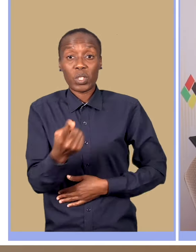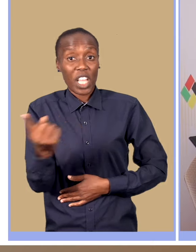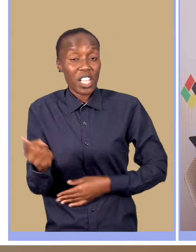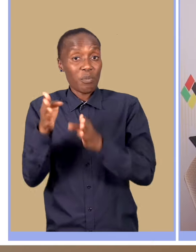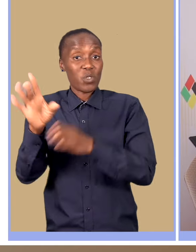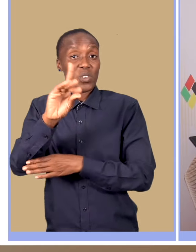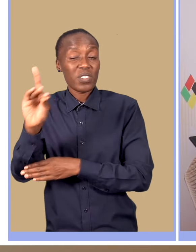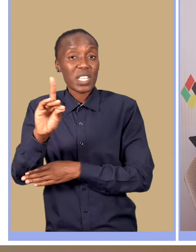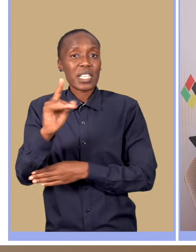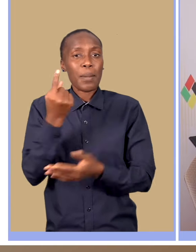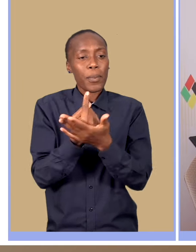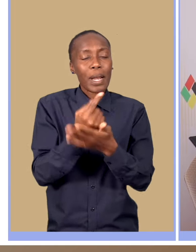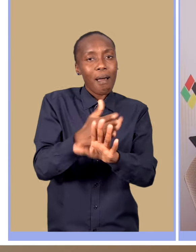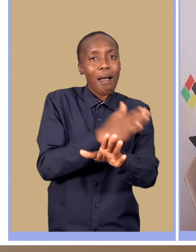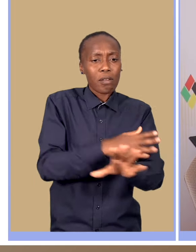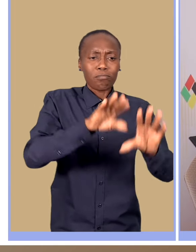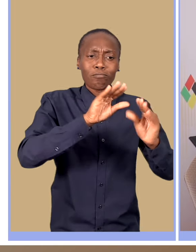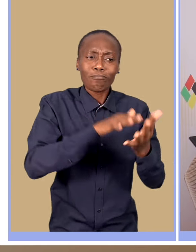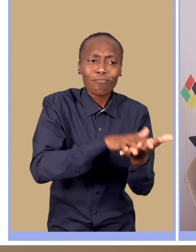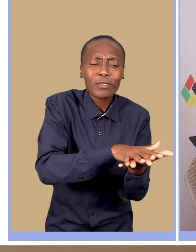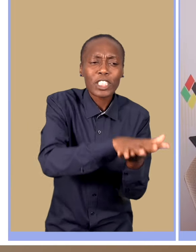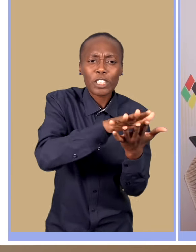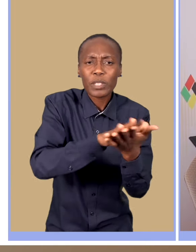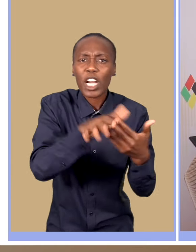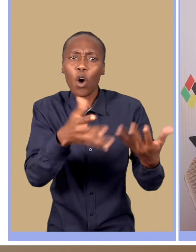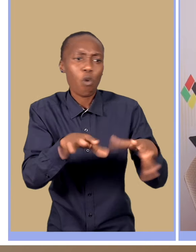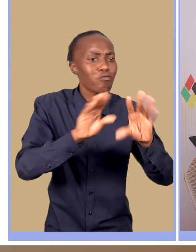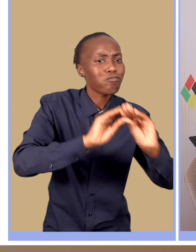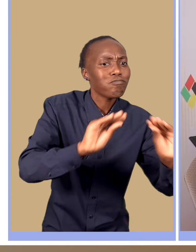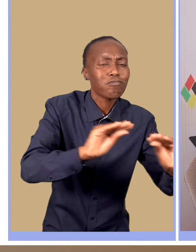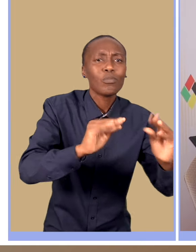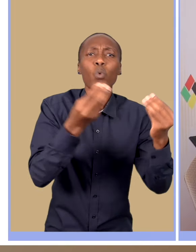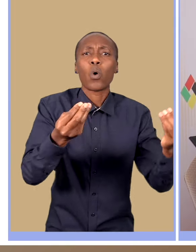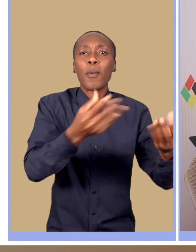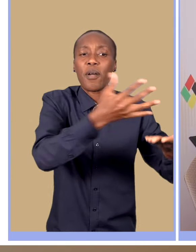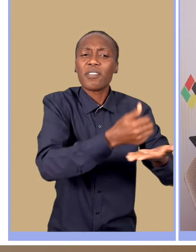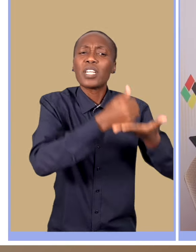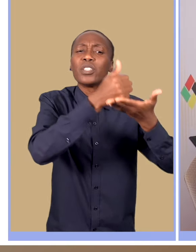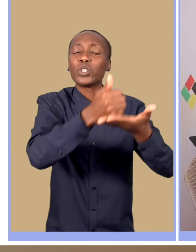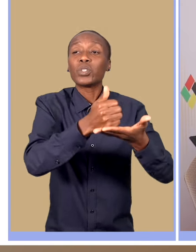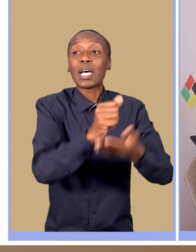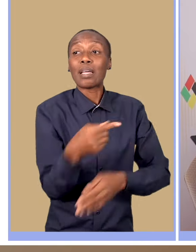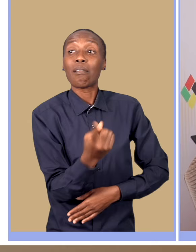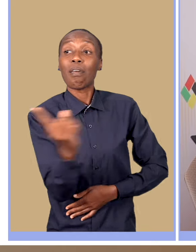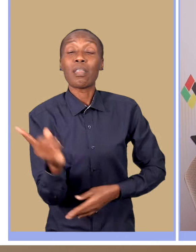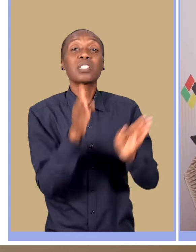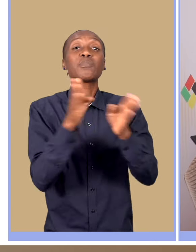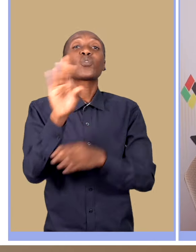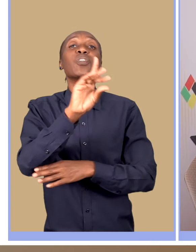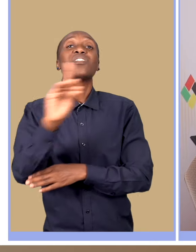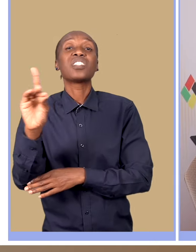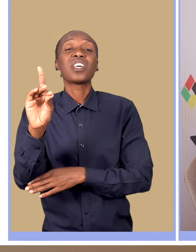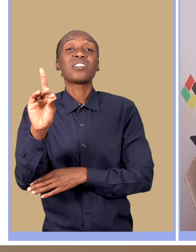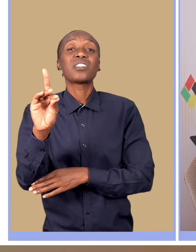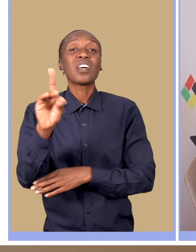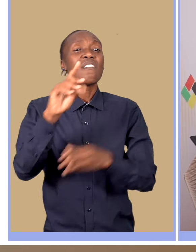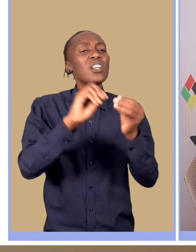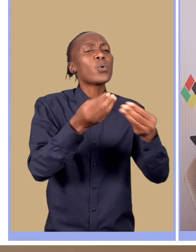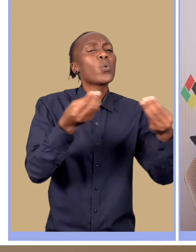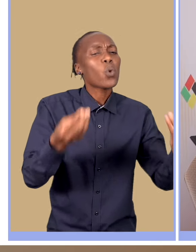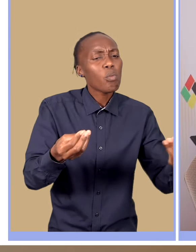socorro, por exemplo, sobre como lidar, não é? Quais são os procedimentos para lidar quando nós encontramos alguém